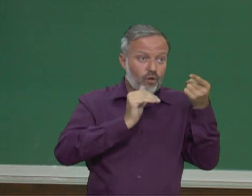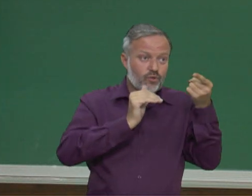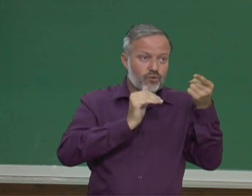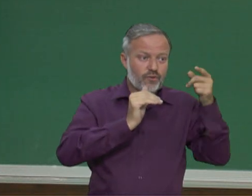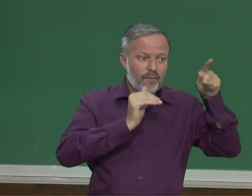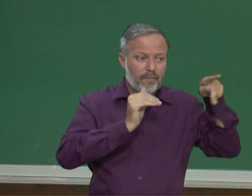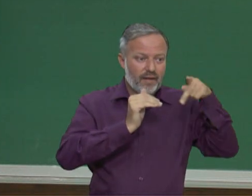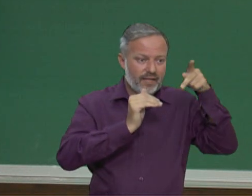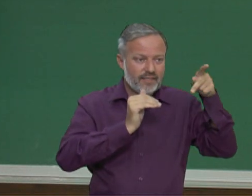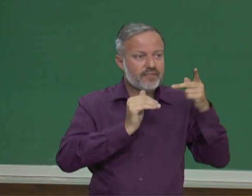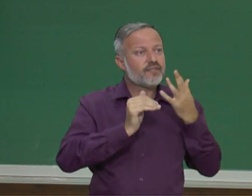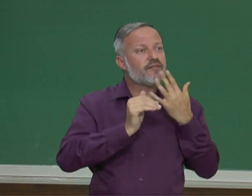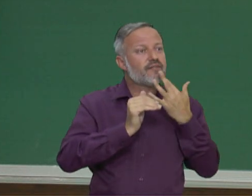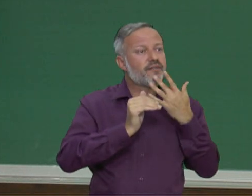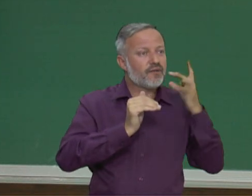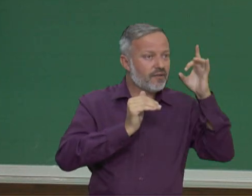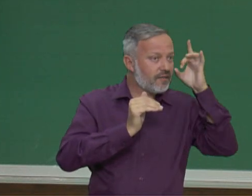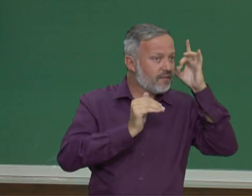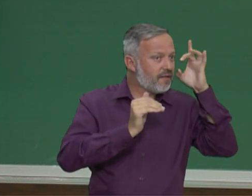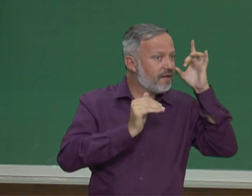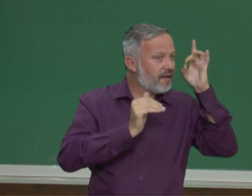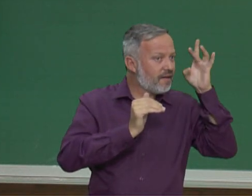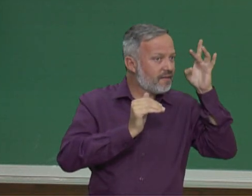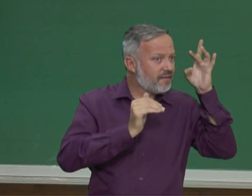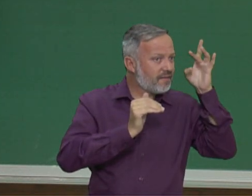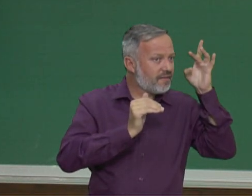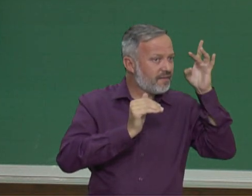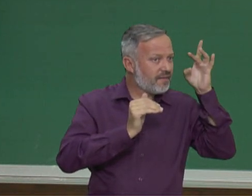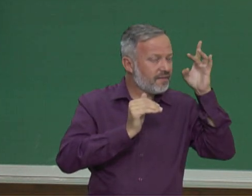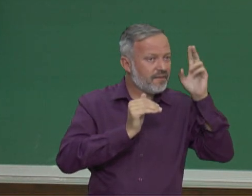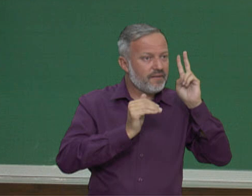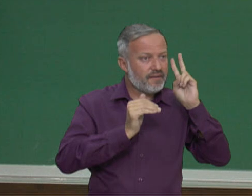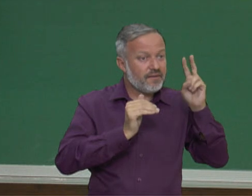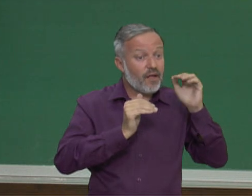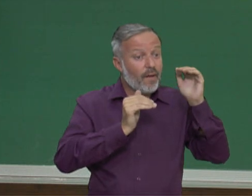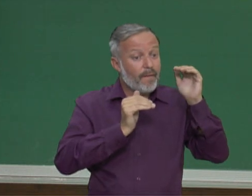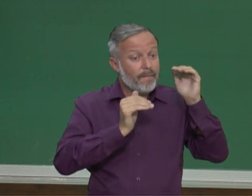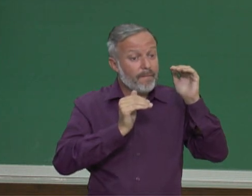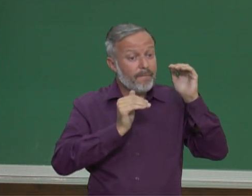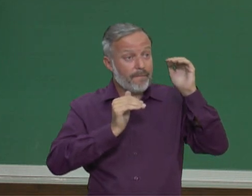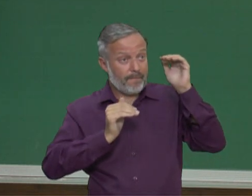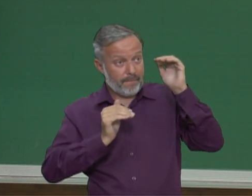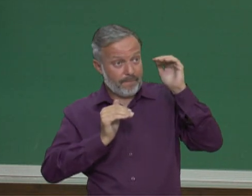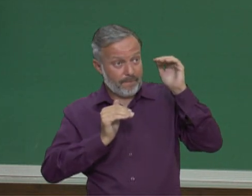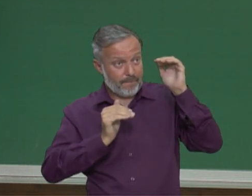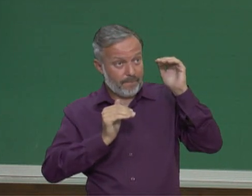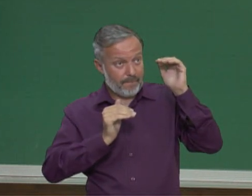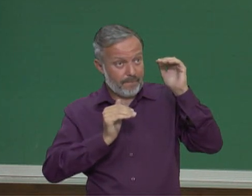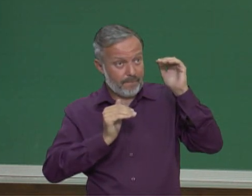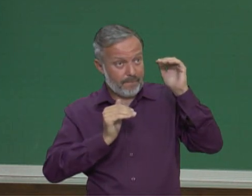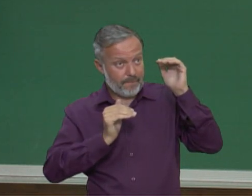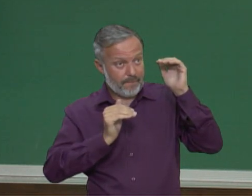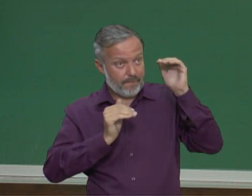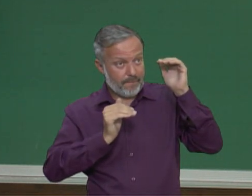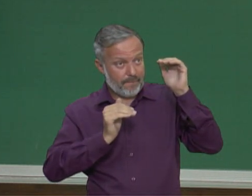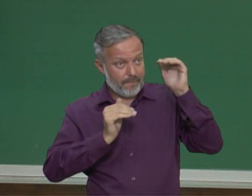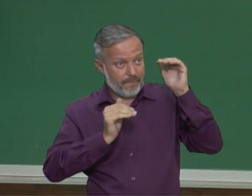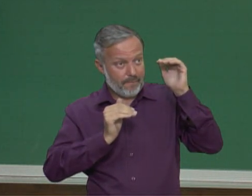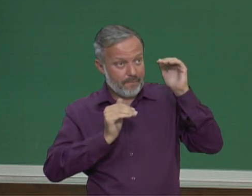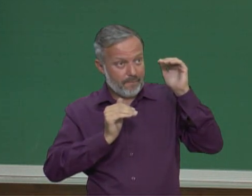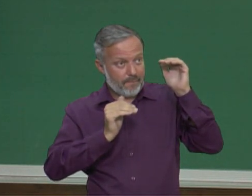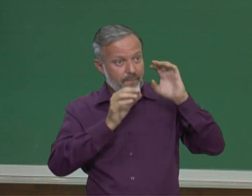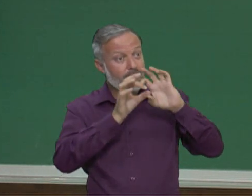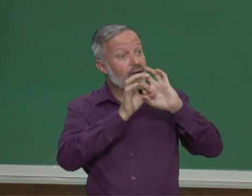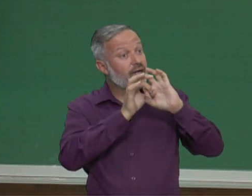desses outros países, tá? Essa é a diferença da União Aduaneira com a Zona